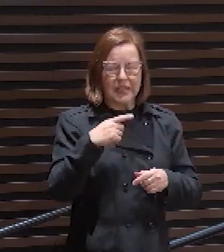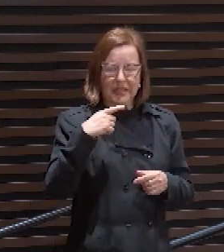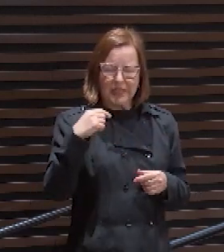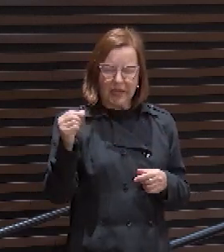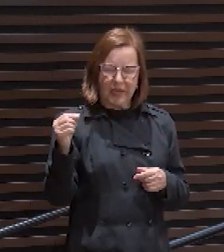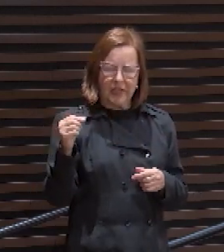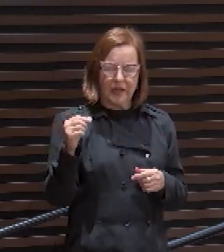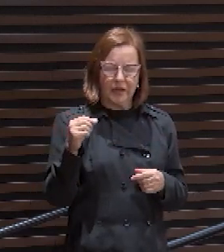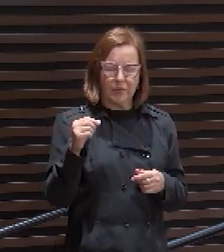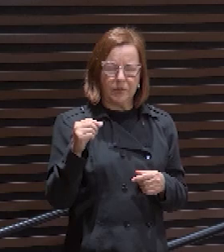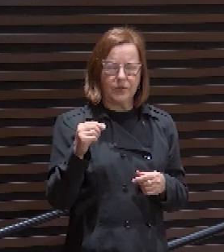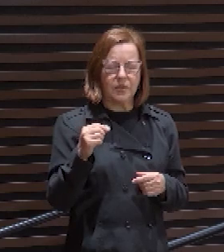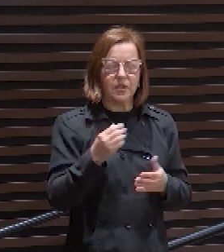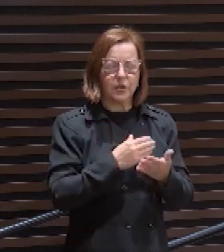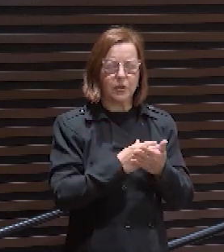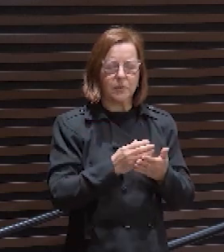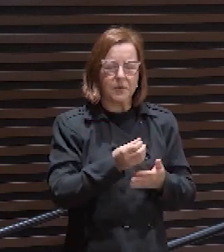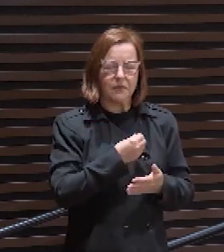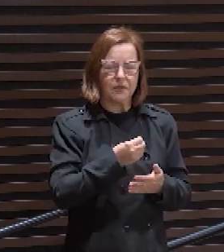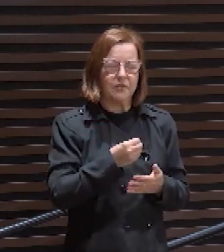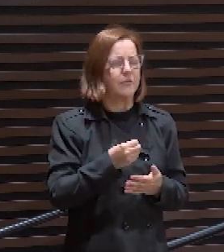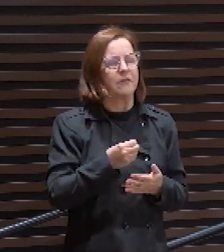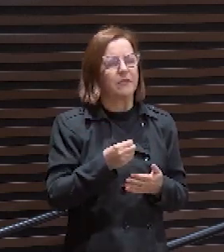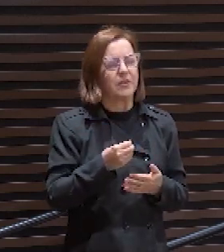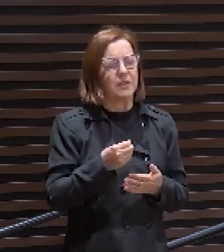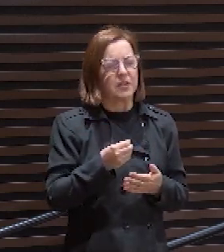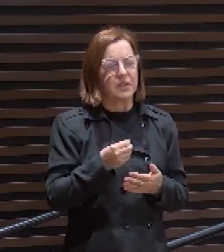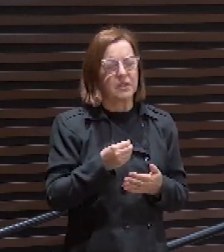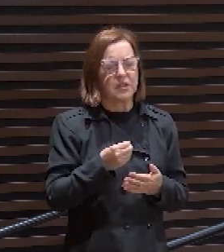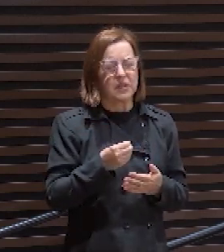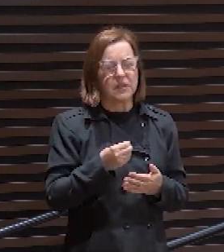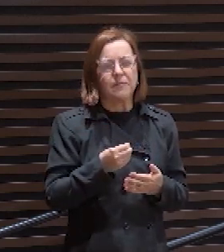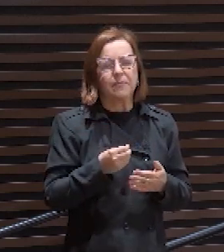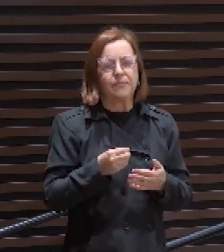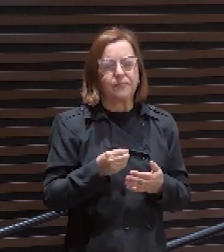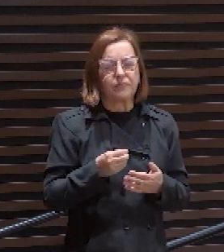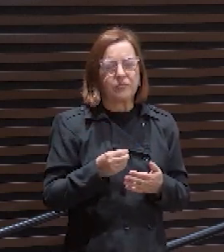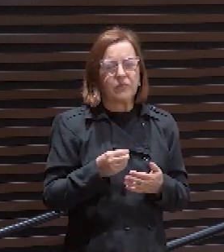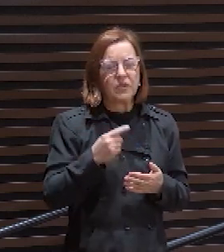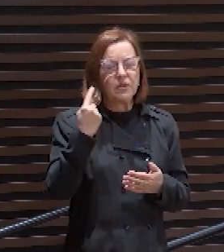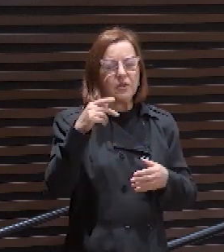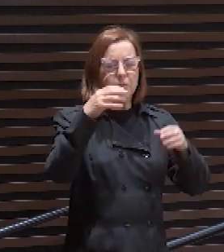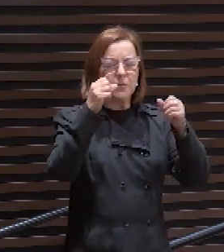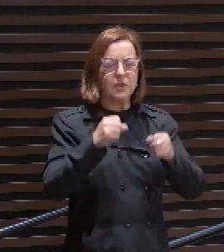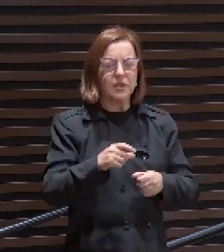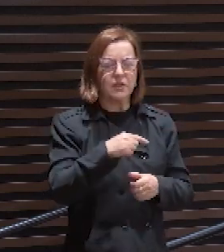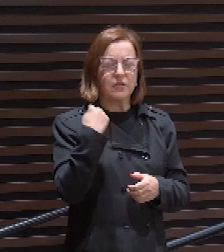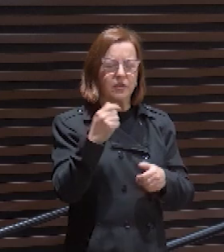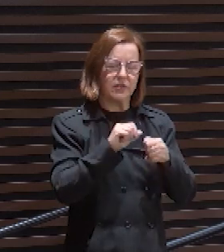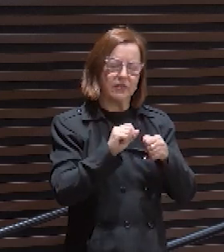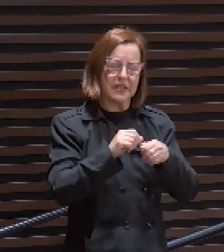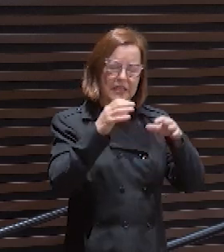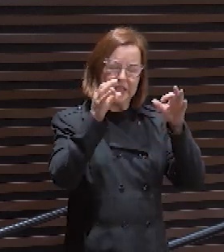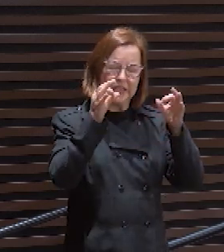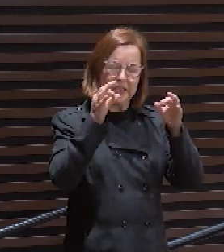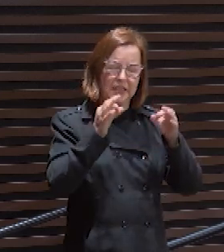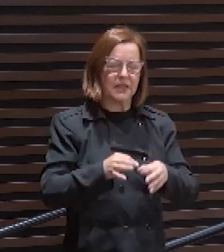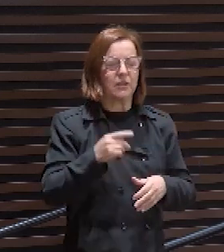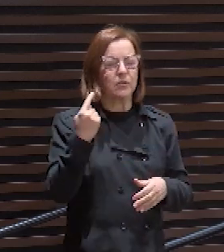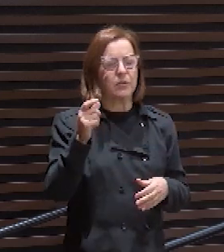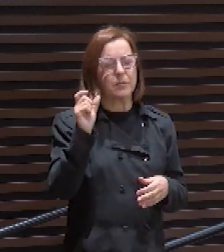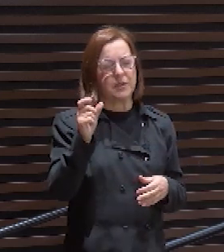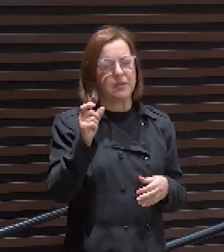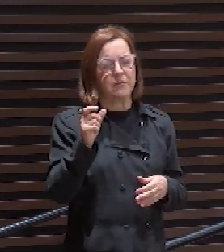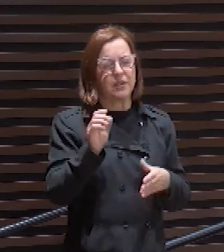a viver a vida comum no dia a dia, que o Teu poder nos aperfeiçoe pela Tua palavra. E que lá fora